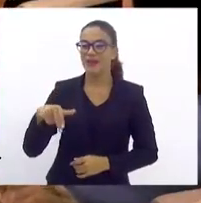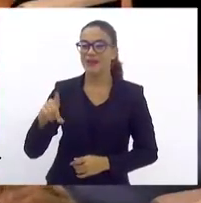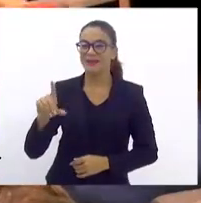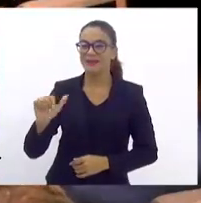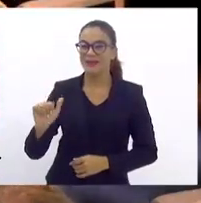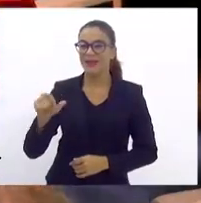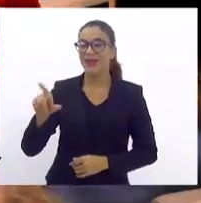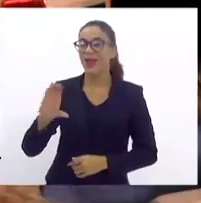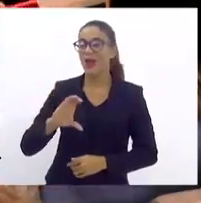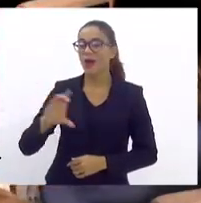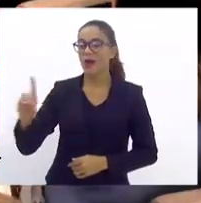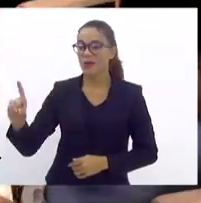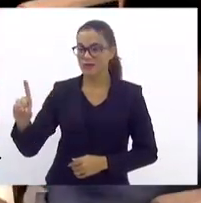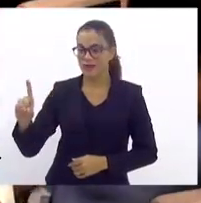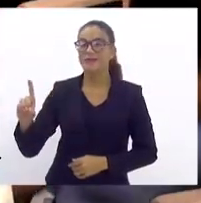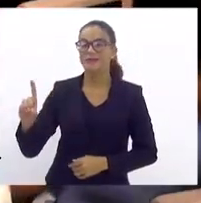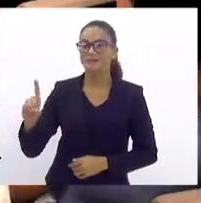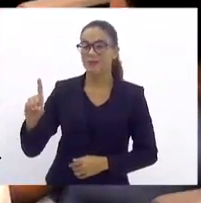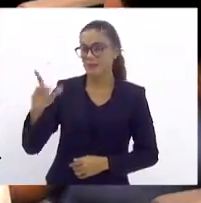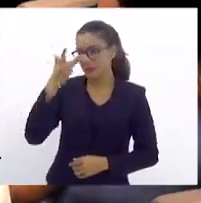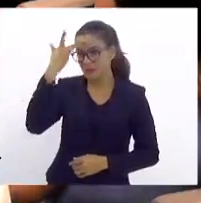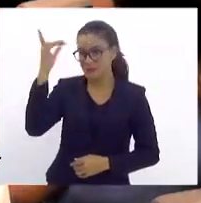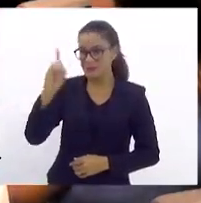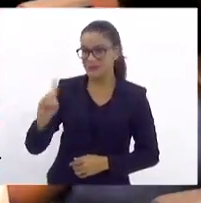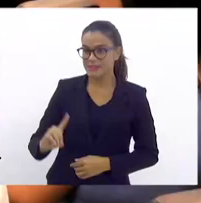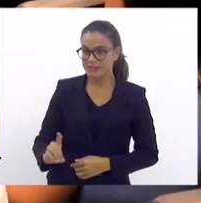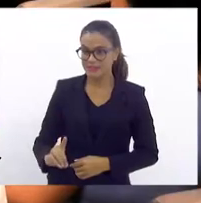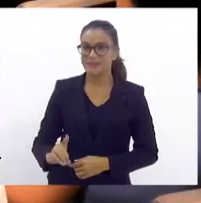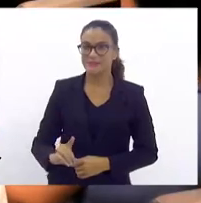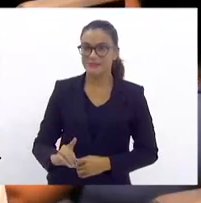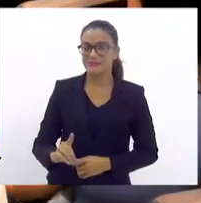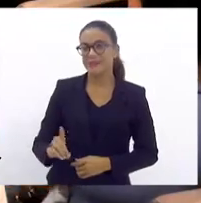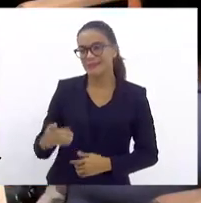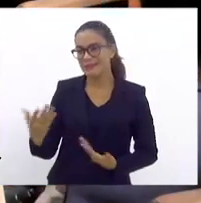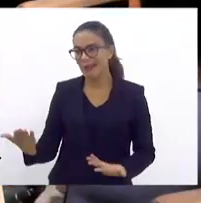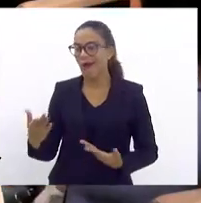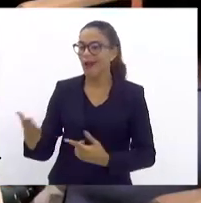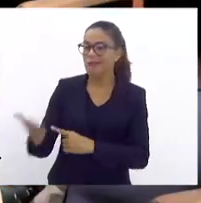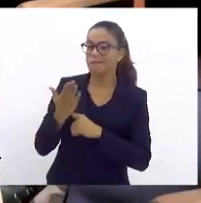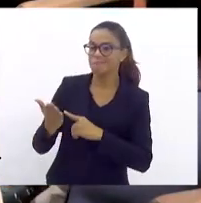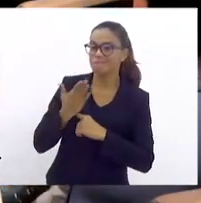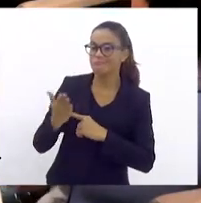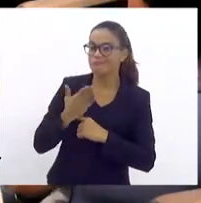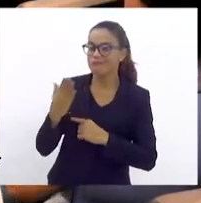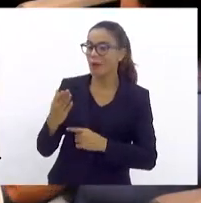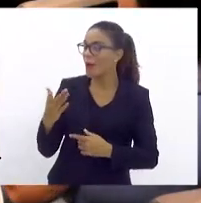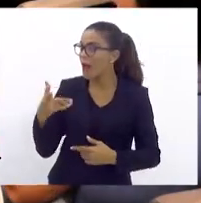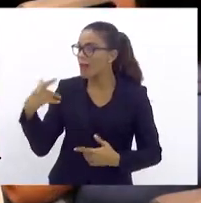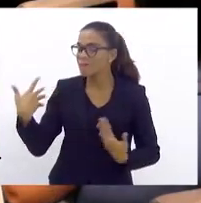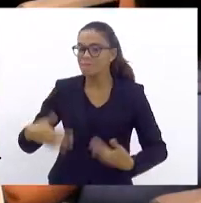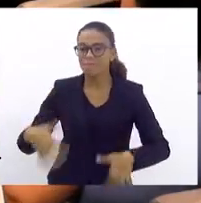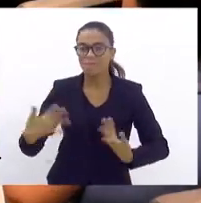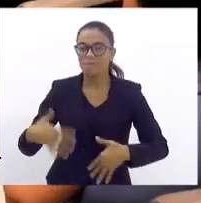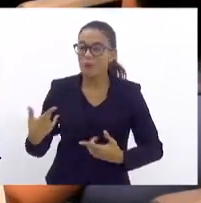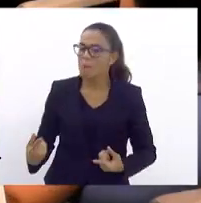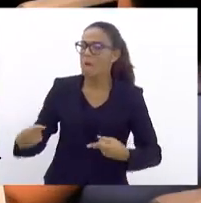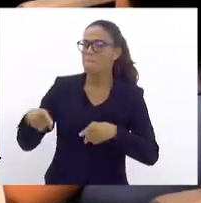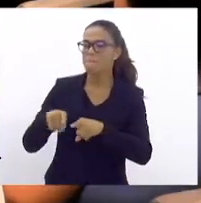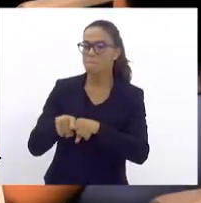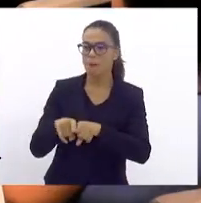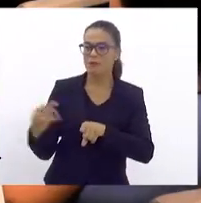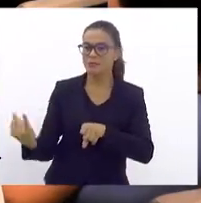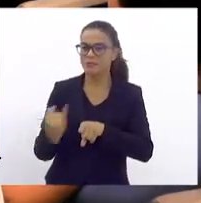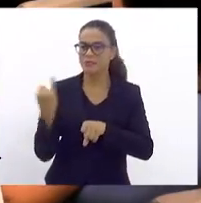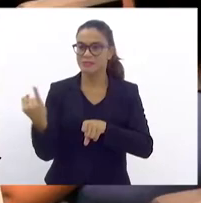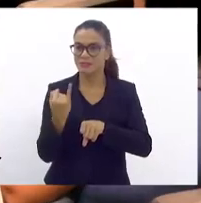desta comissão que presídio da Comissão da pessoa com deficiência então tem nos ajudado tem sido de fato uma grande parceira nesse momento